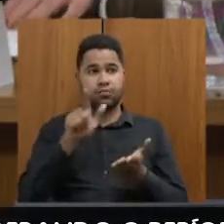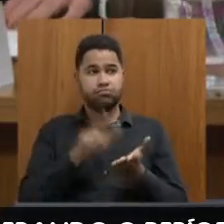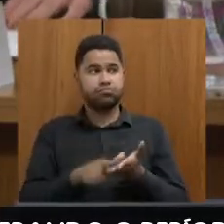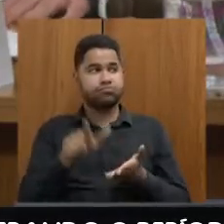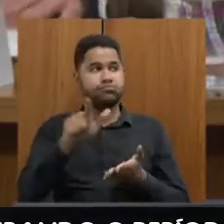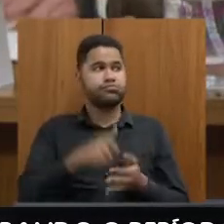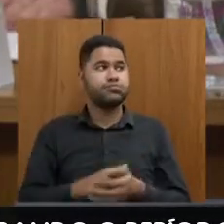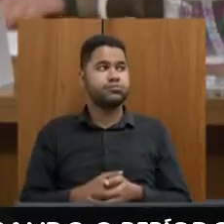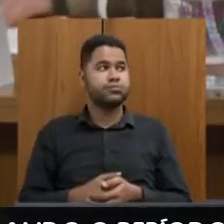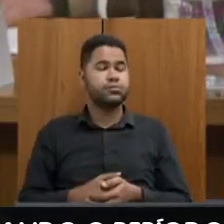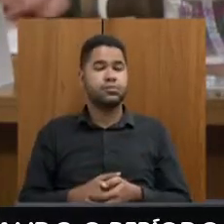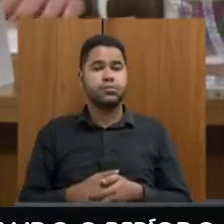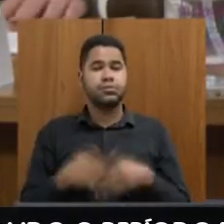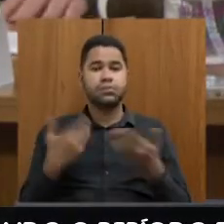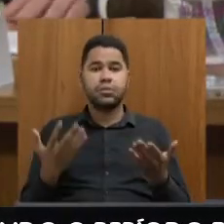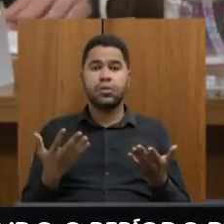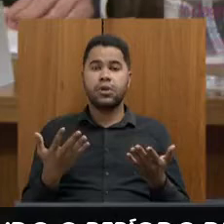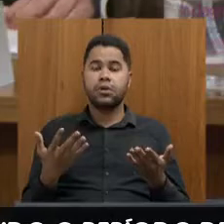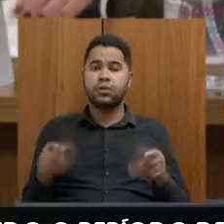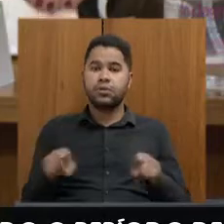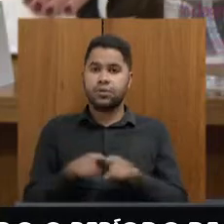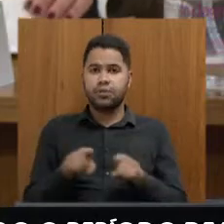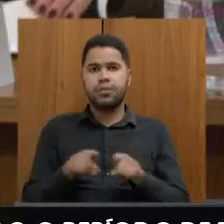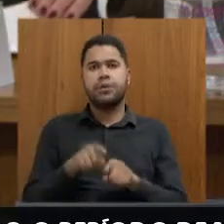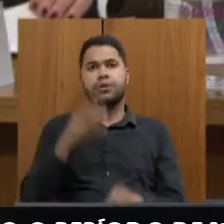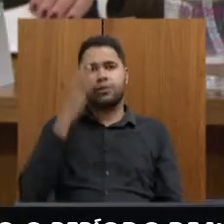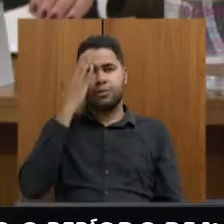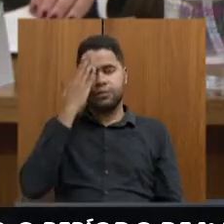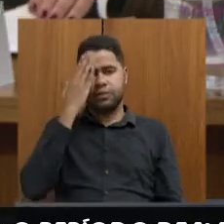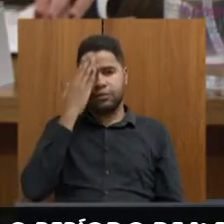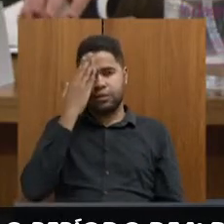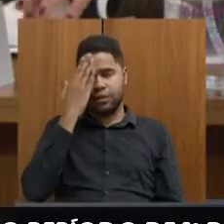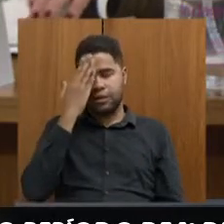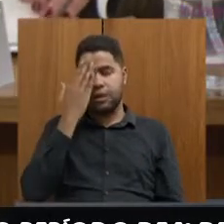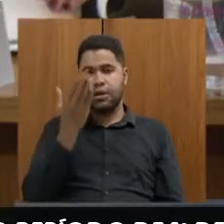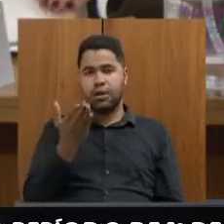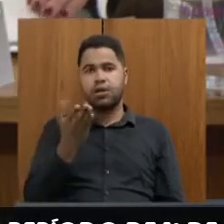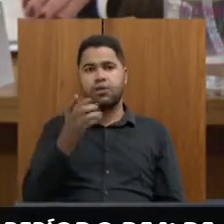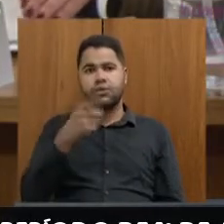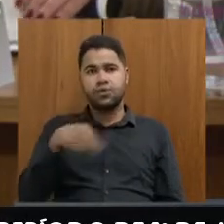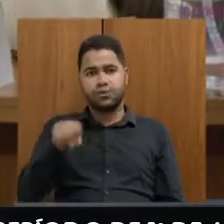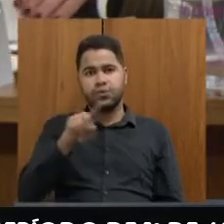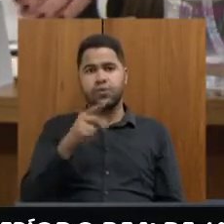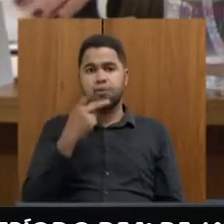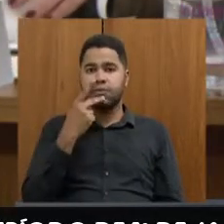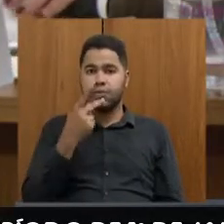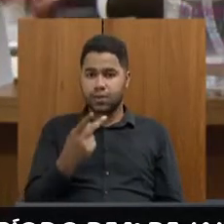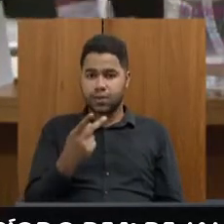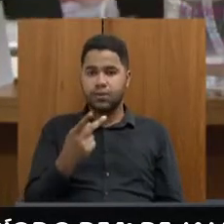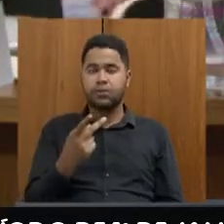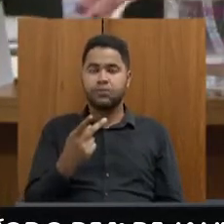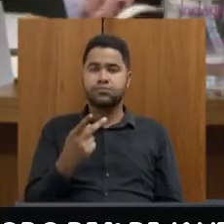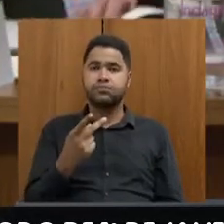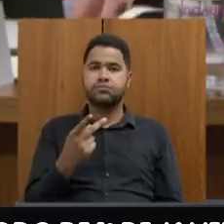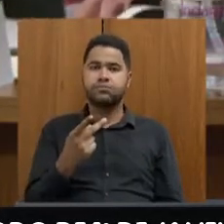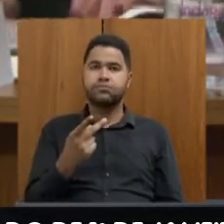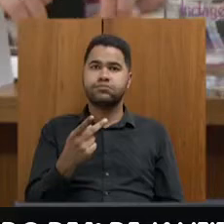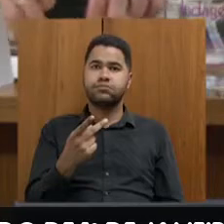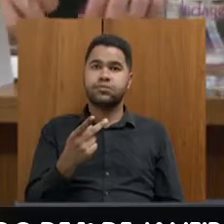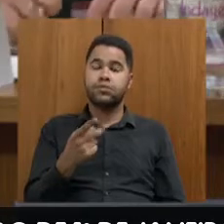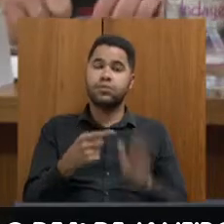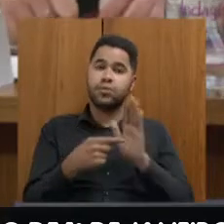e algo que é muito caro e que eu sei que é uma atuação direta o senhor que nós reforçamos e as e a verniz